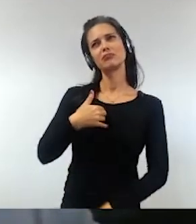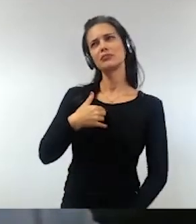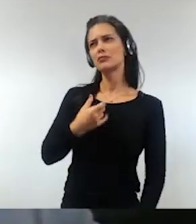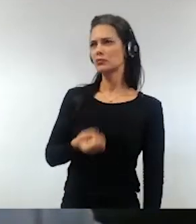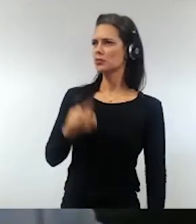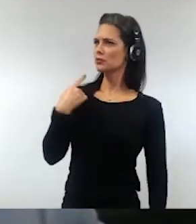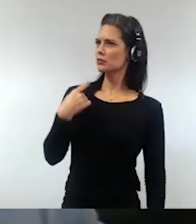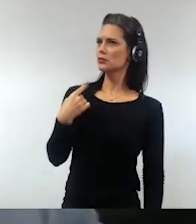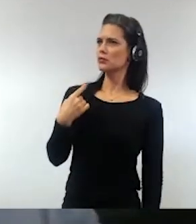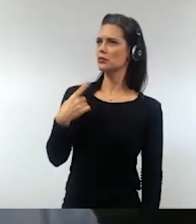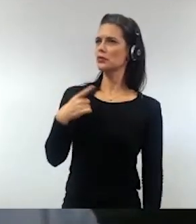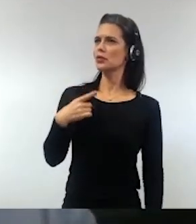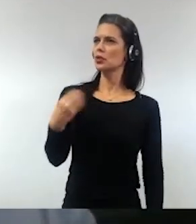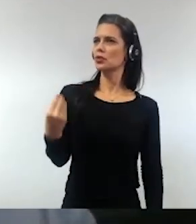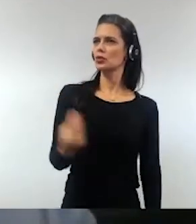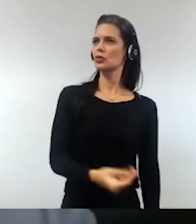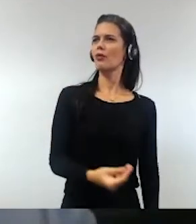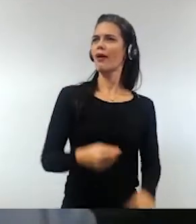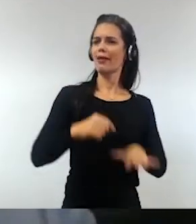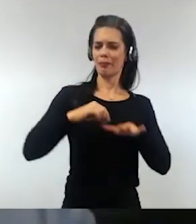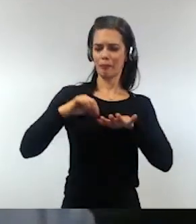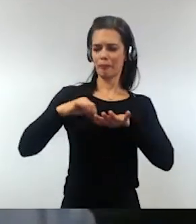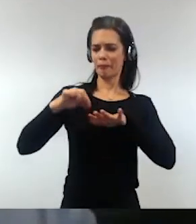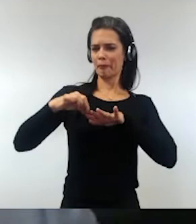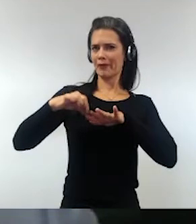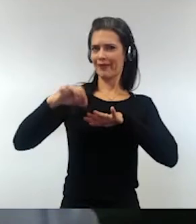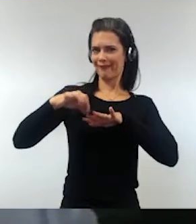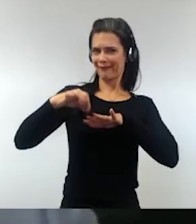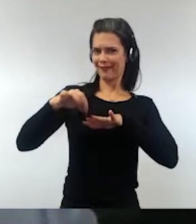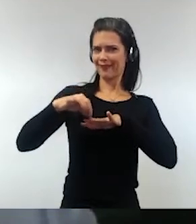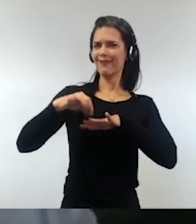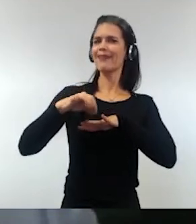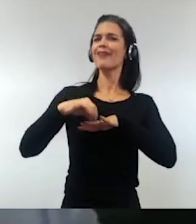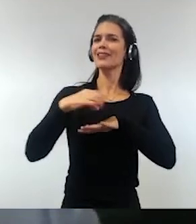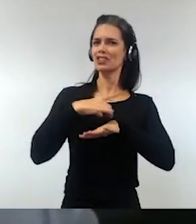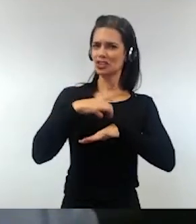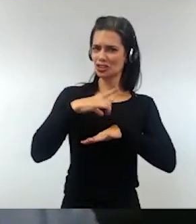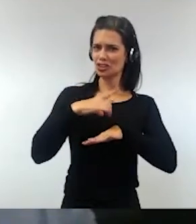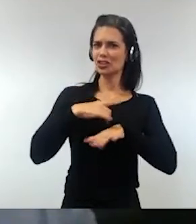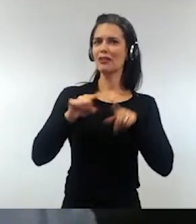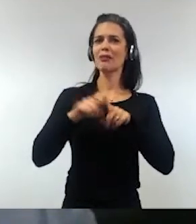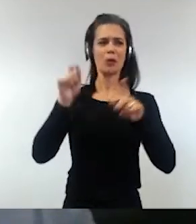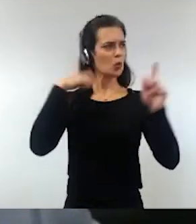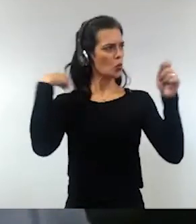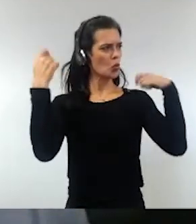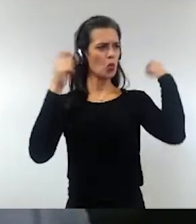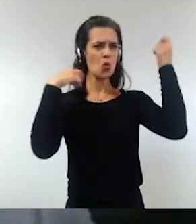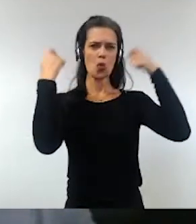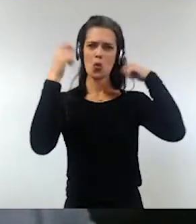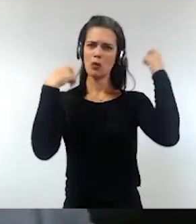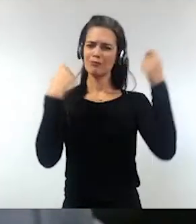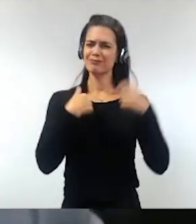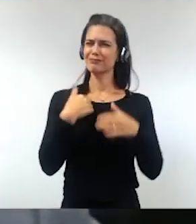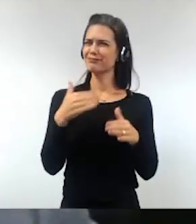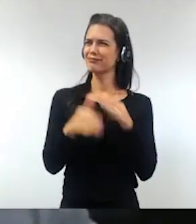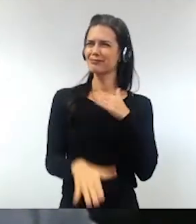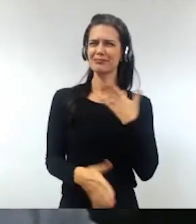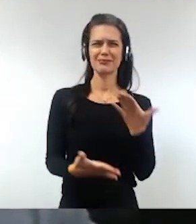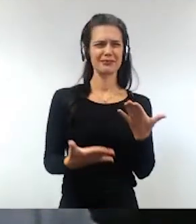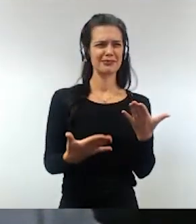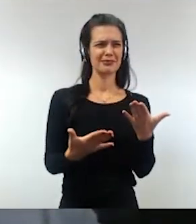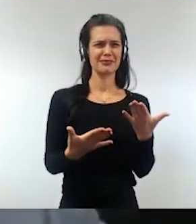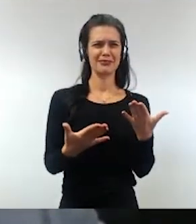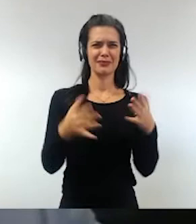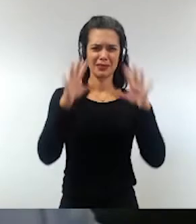gente fornecia manicure, oferecia, nessa ação de cidadania, cabeleireiro. Eu achava que é uma coisa que não tinha nada a ver com o Tribunal de